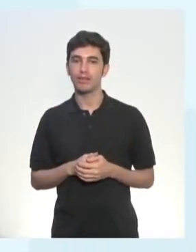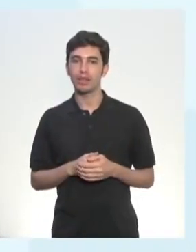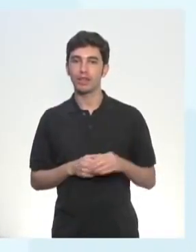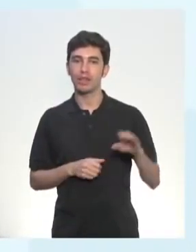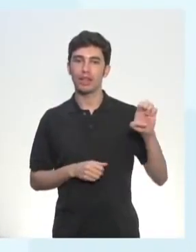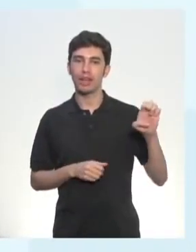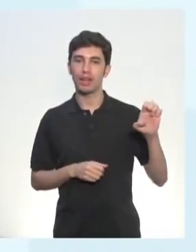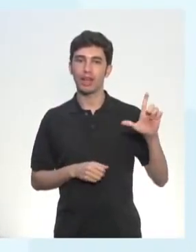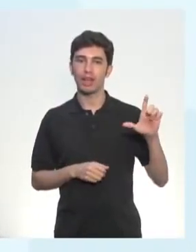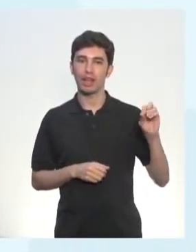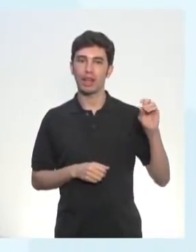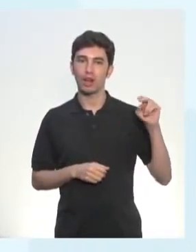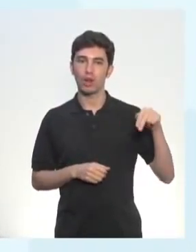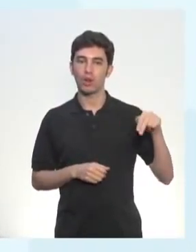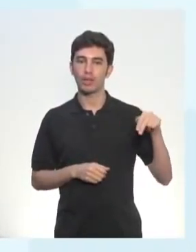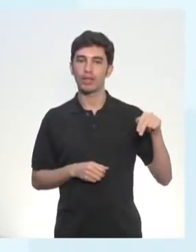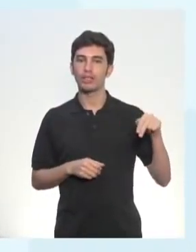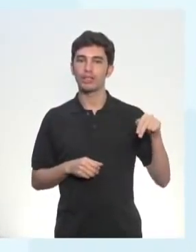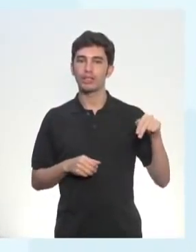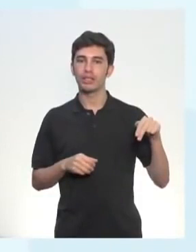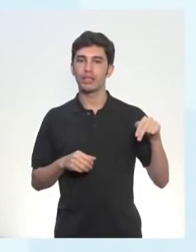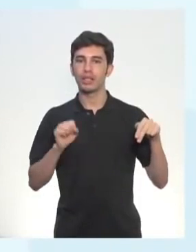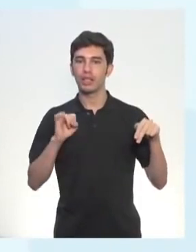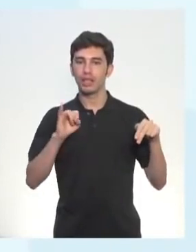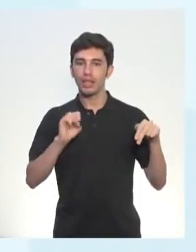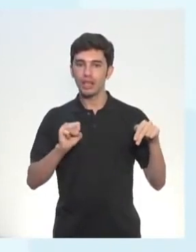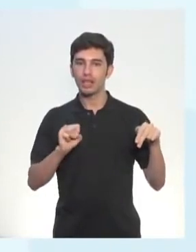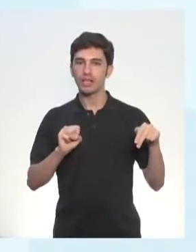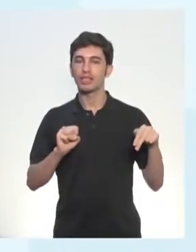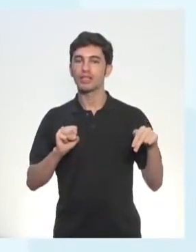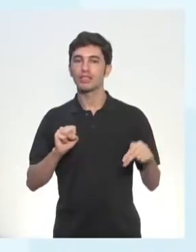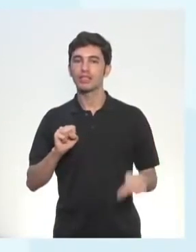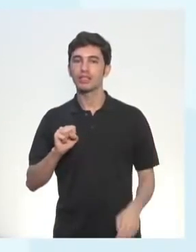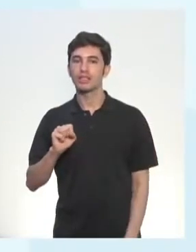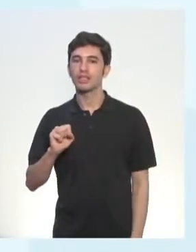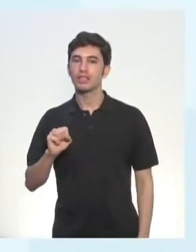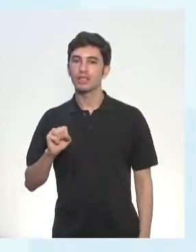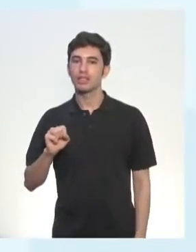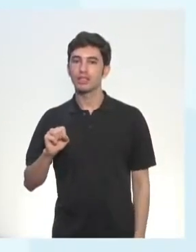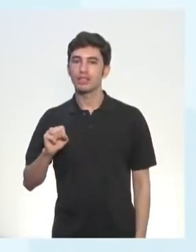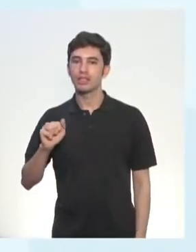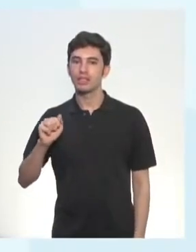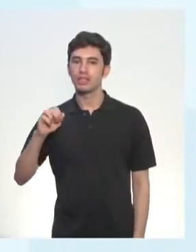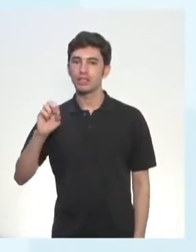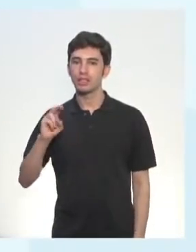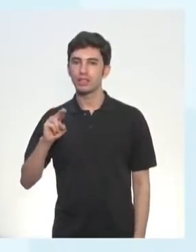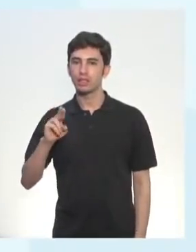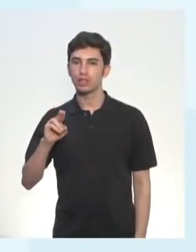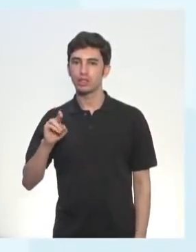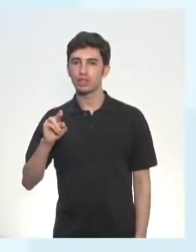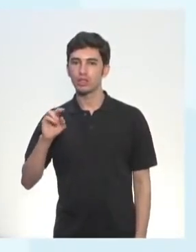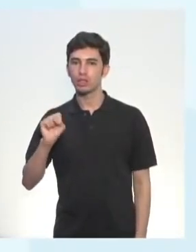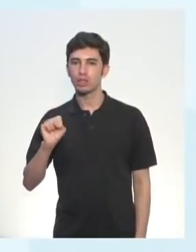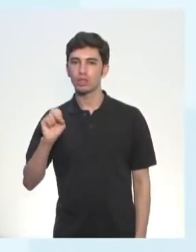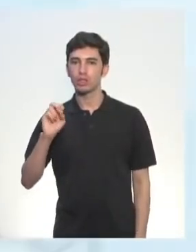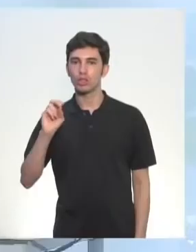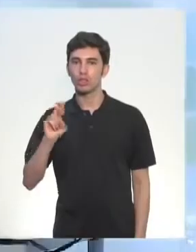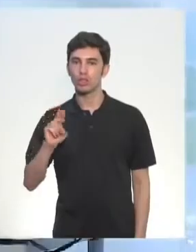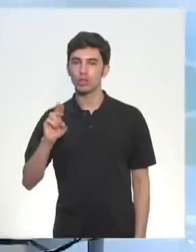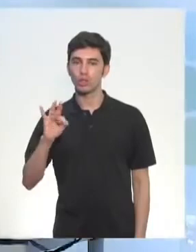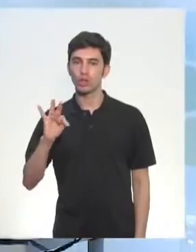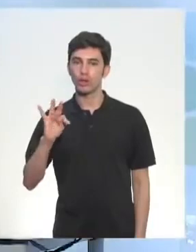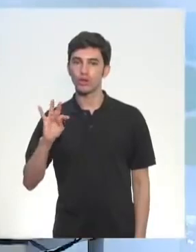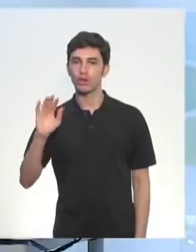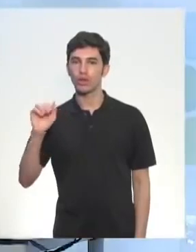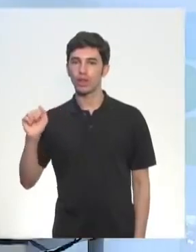Eu posso colocar só isso aqui. Então, cuidado, porque aqui é a nacionalidade, African, e aqui é o país, né? A